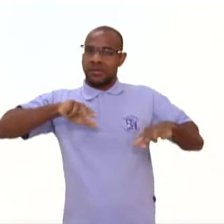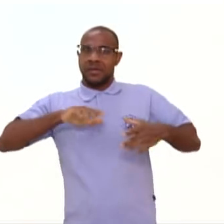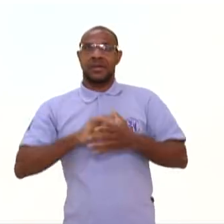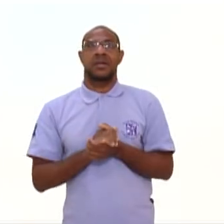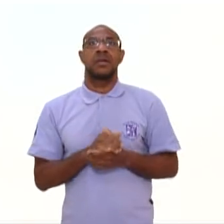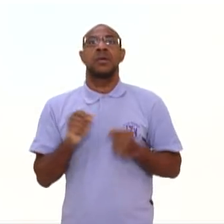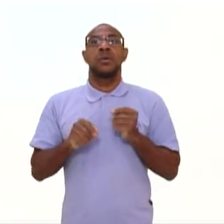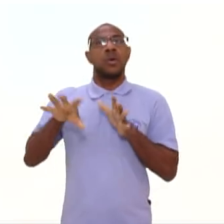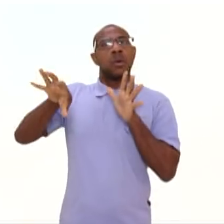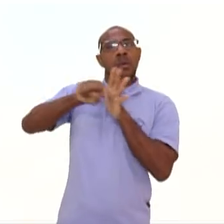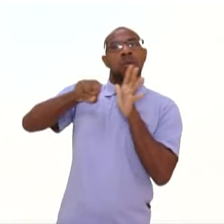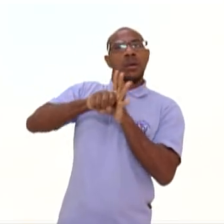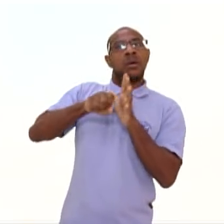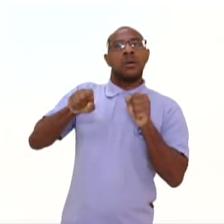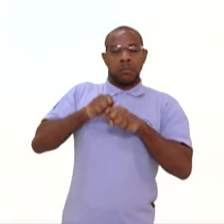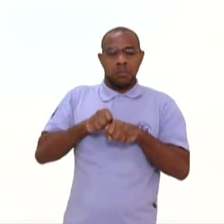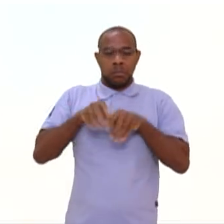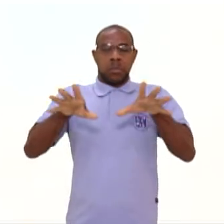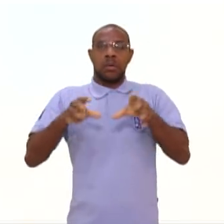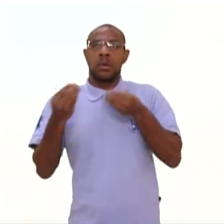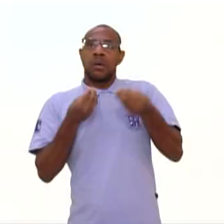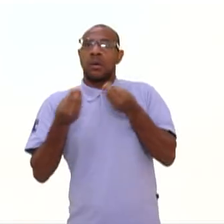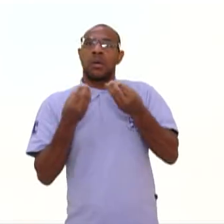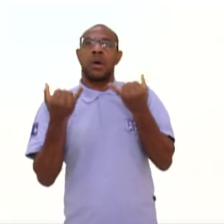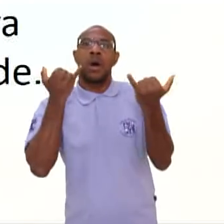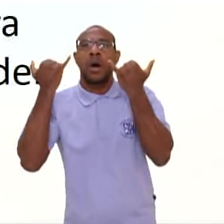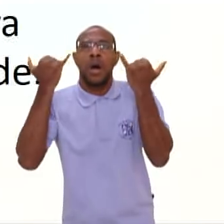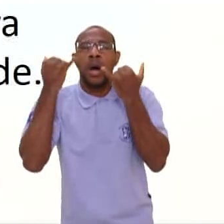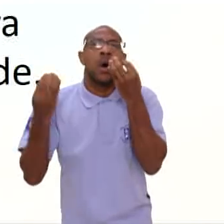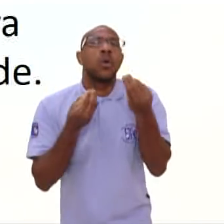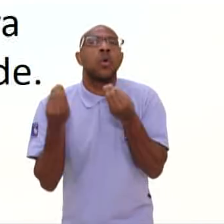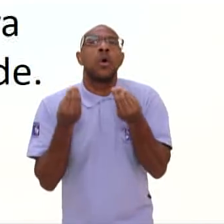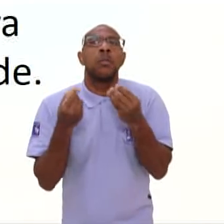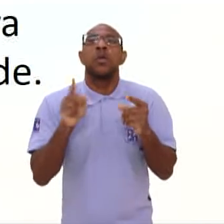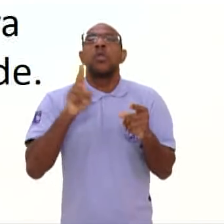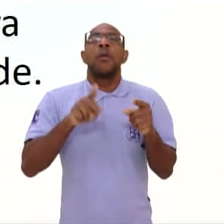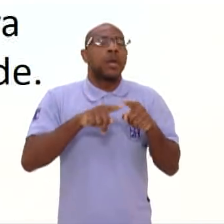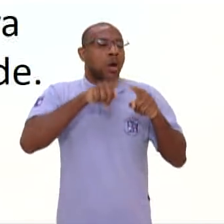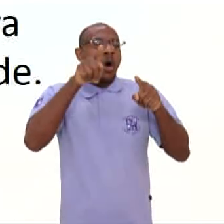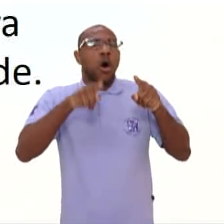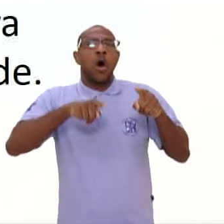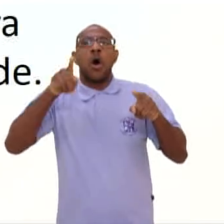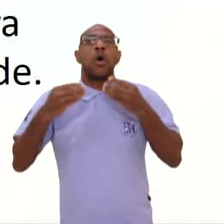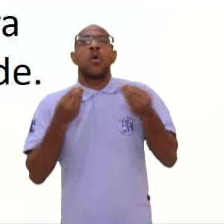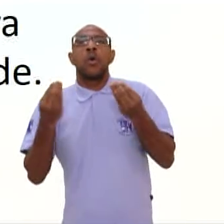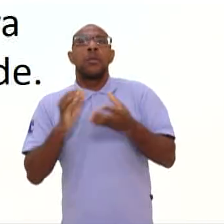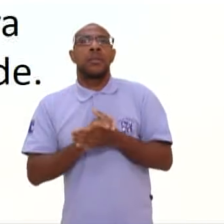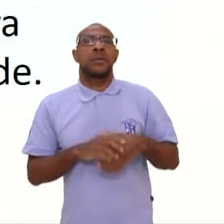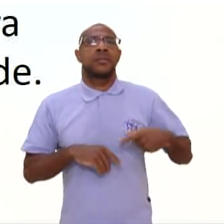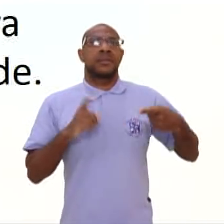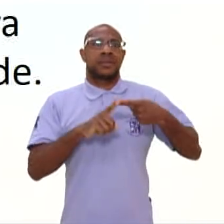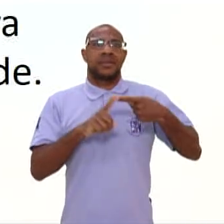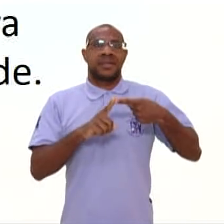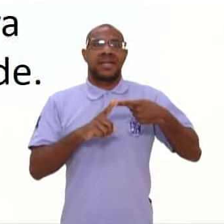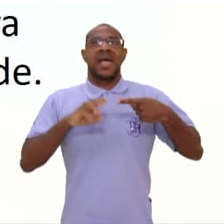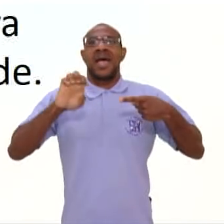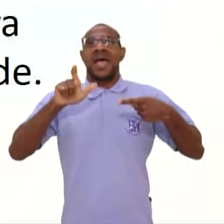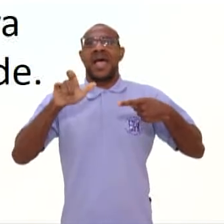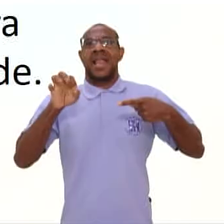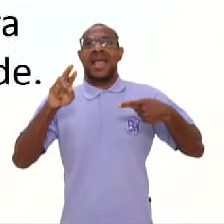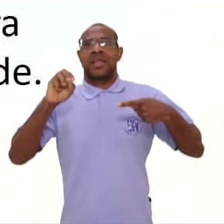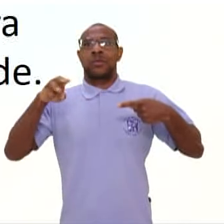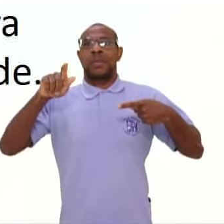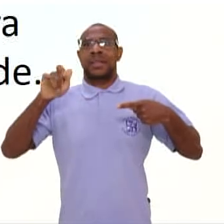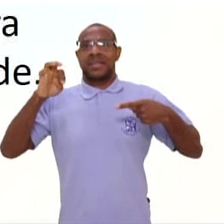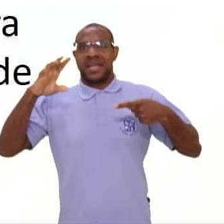A propagação dessa informação ocorre sob a forma de ondas, e vamos lá. Letra A, eletromagnéticas, que são